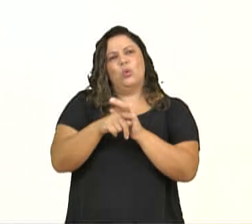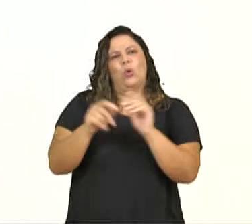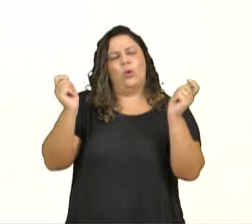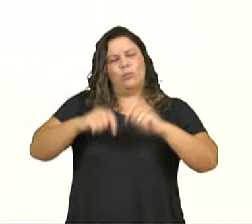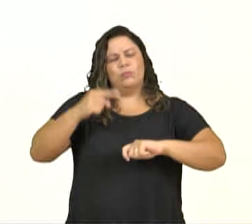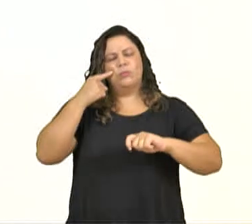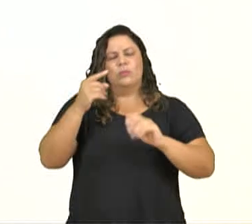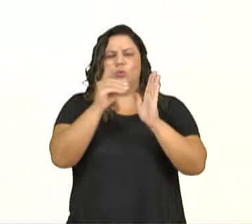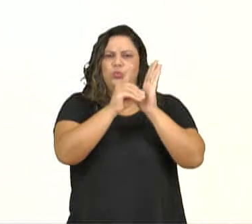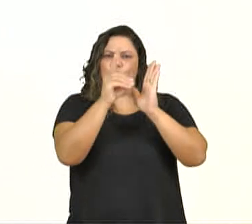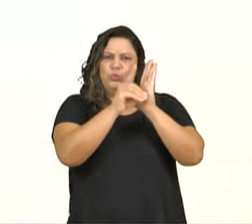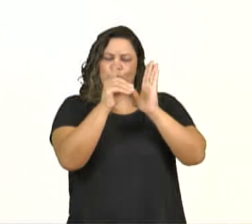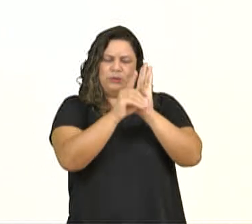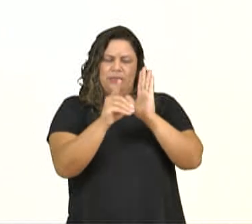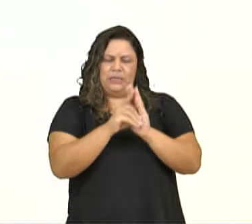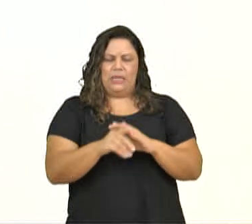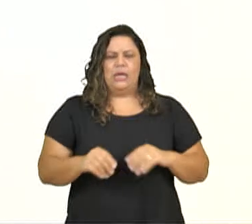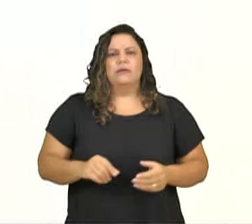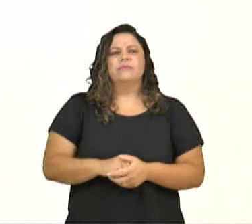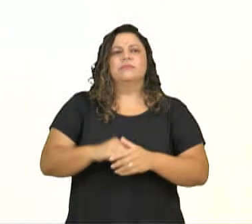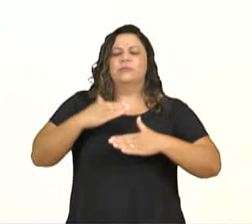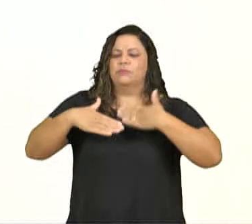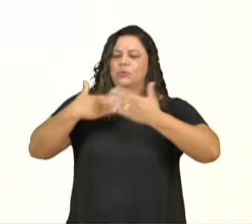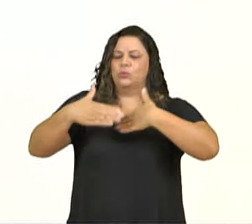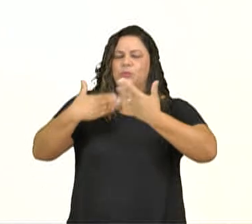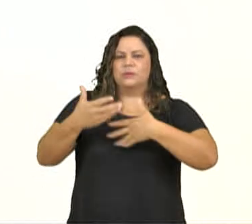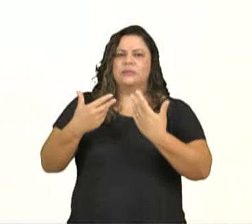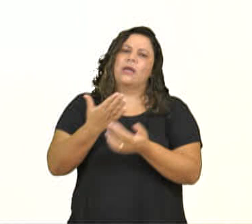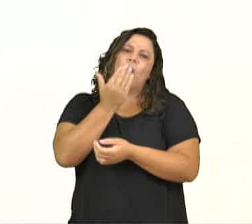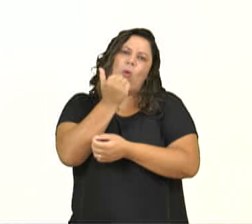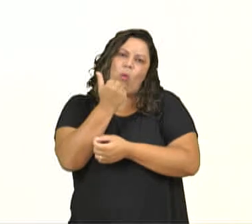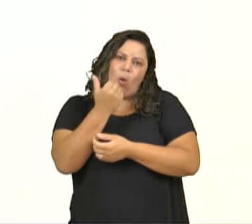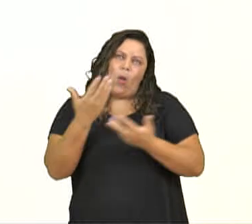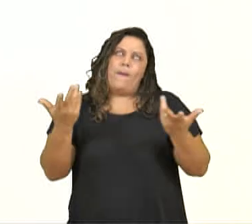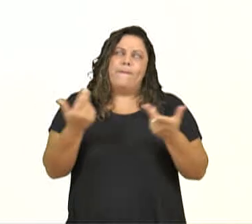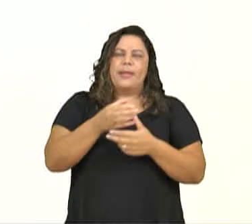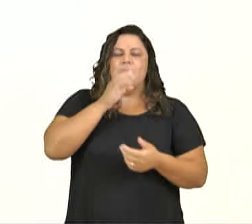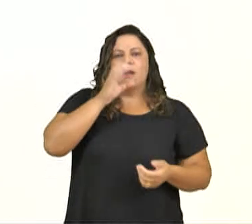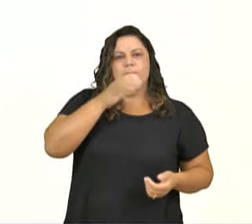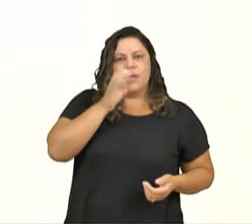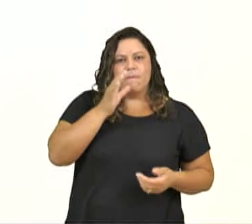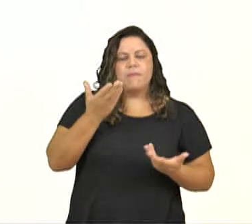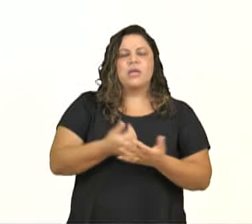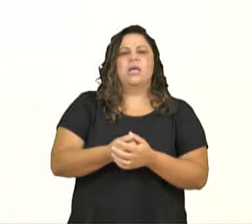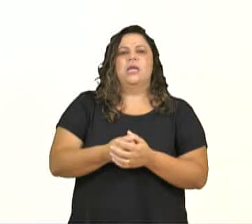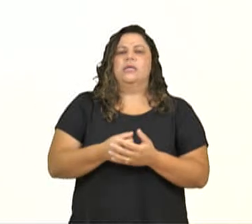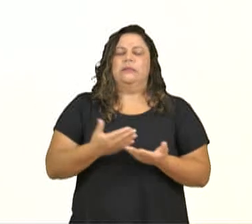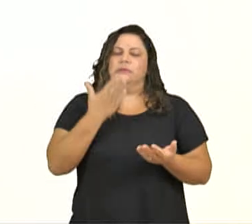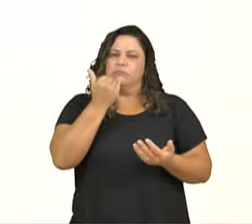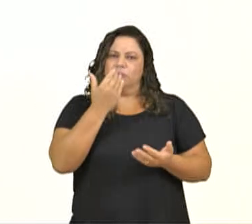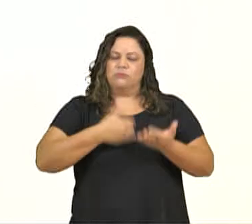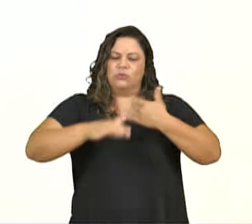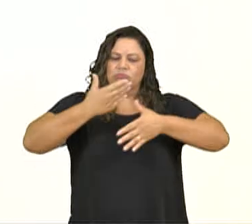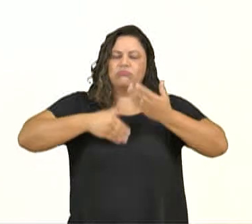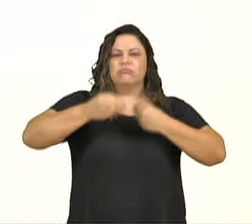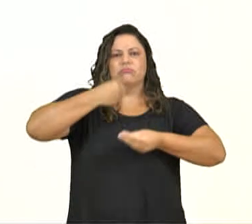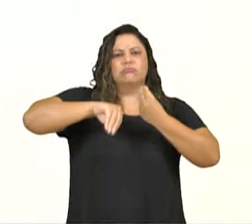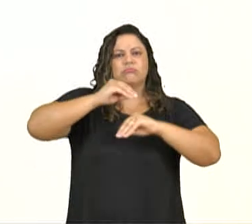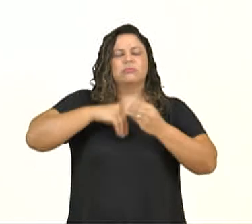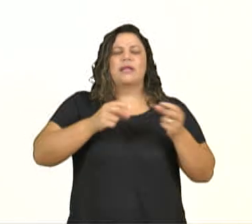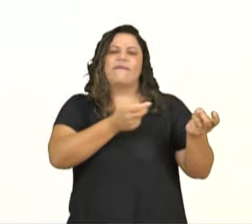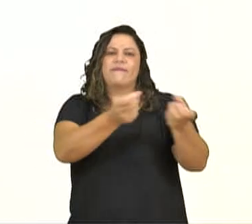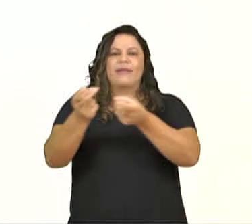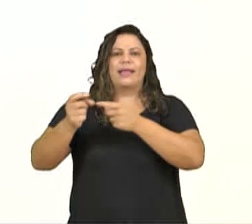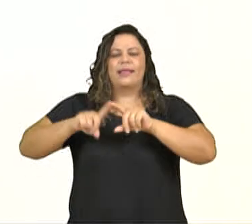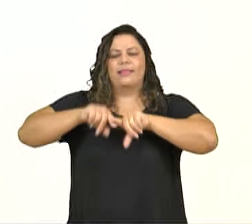dicionário Michaelis. Processos de ingerir comida ou bebida, o ato de ingestão, venda de